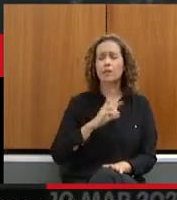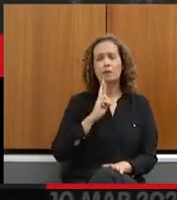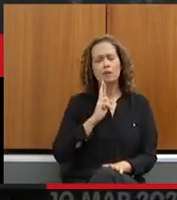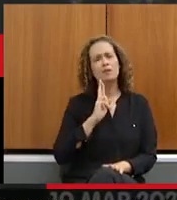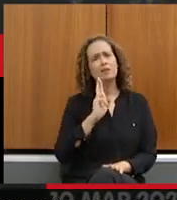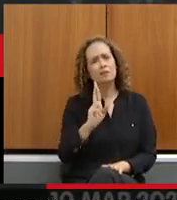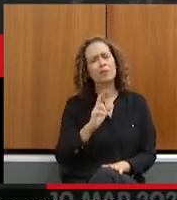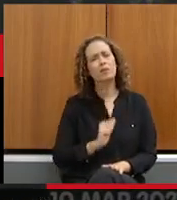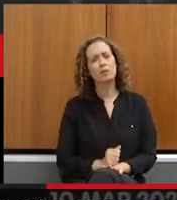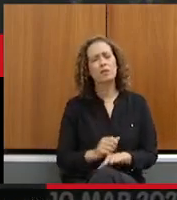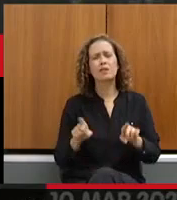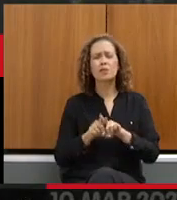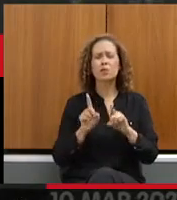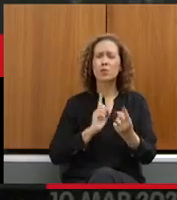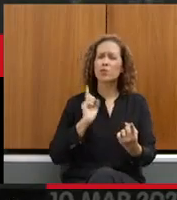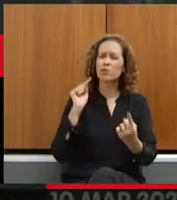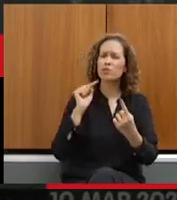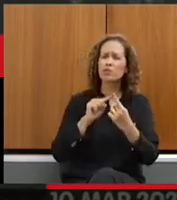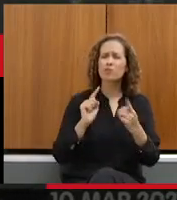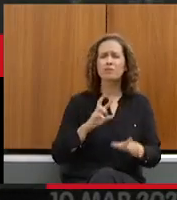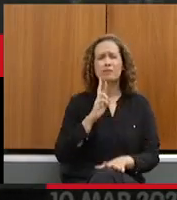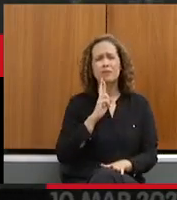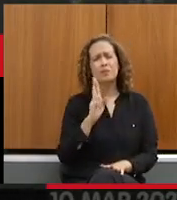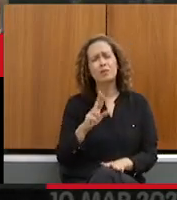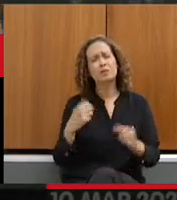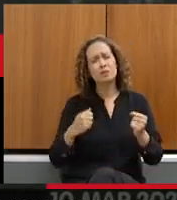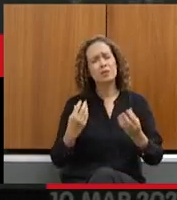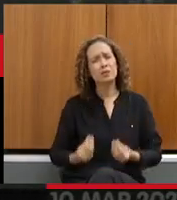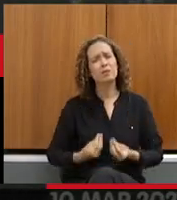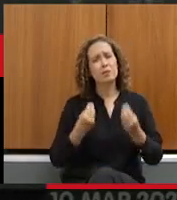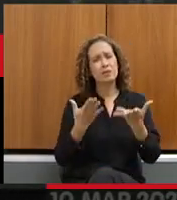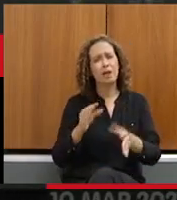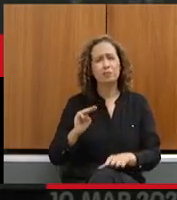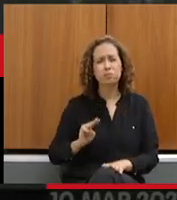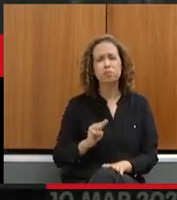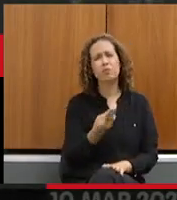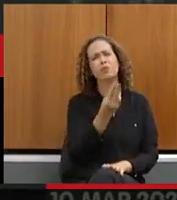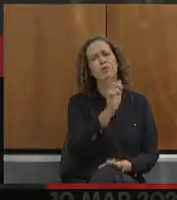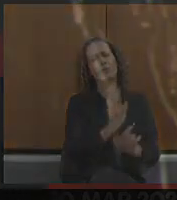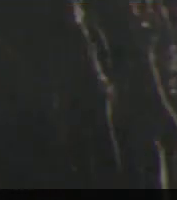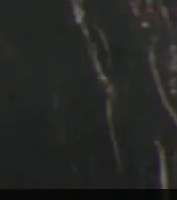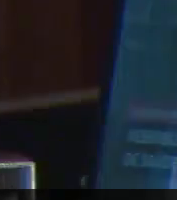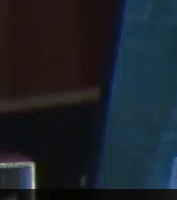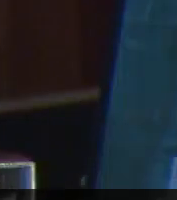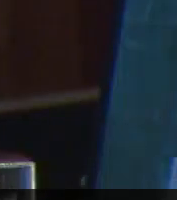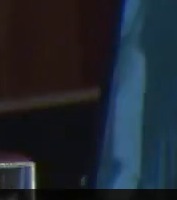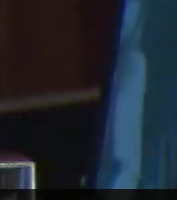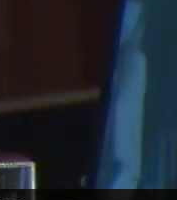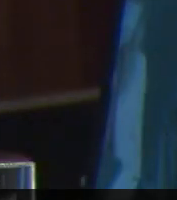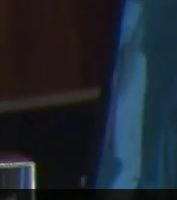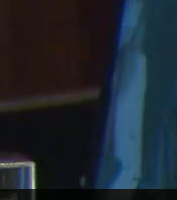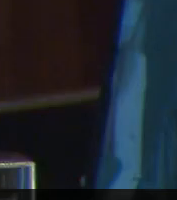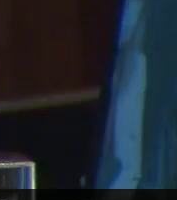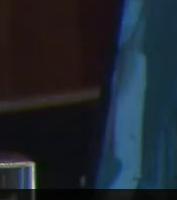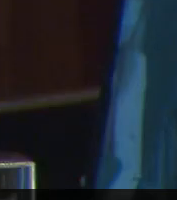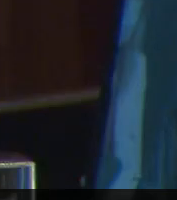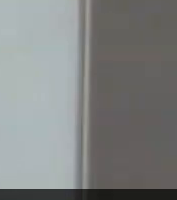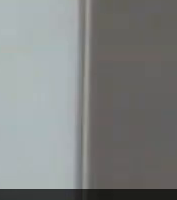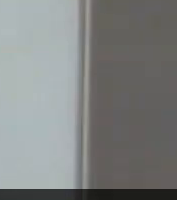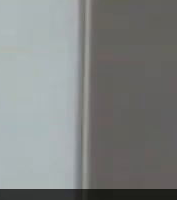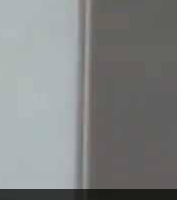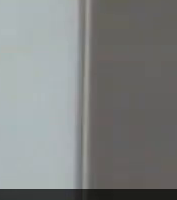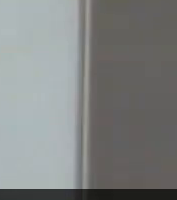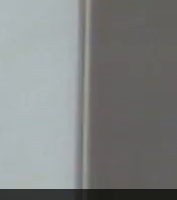respostas e mais objetivos nas respostas que nós temos que dar aos milhões de mineiros e mineiras obrigado e obrigado